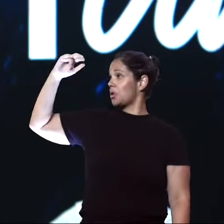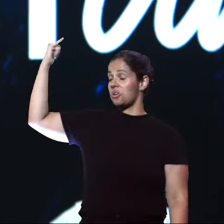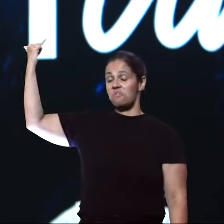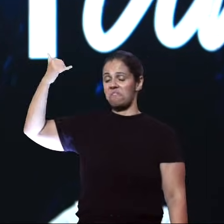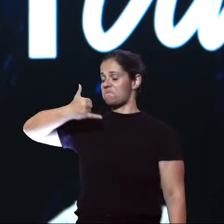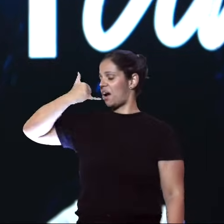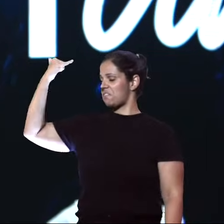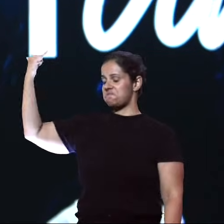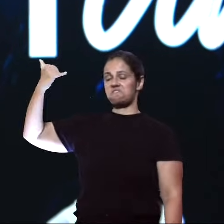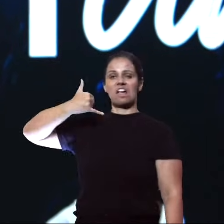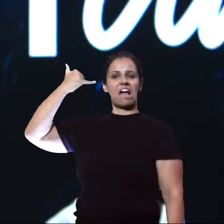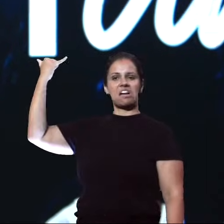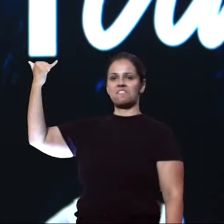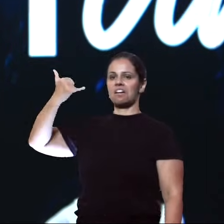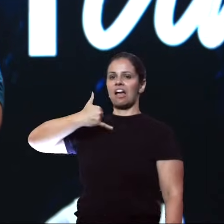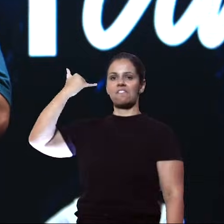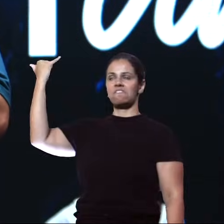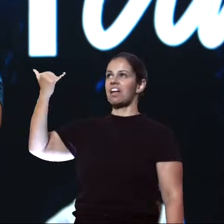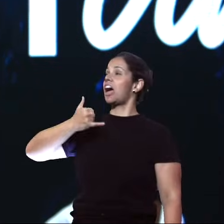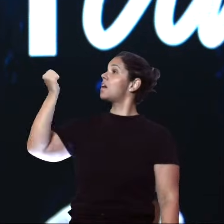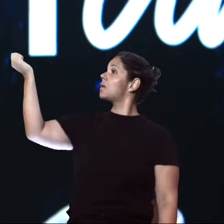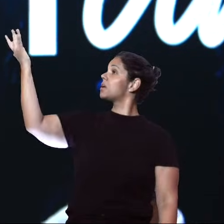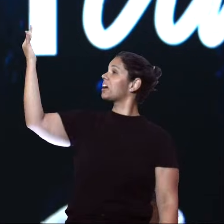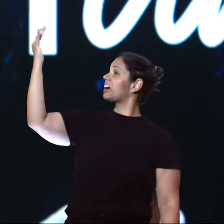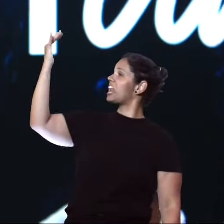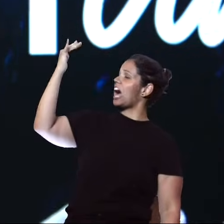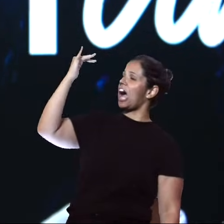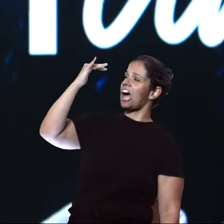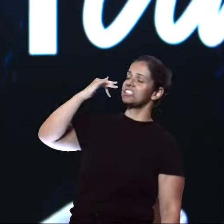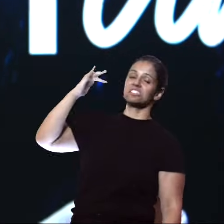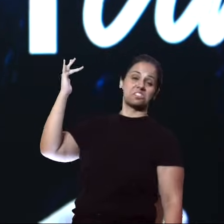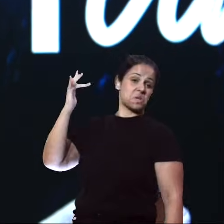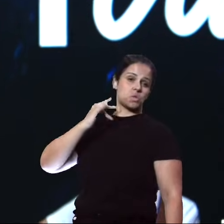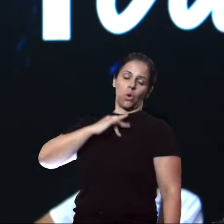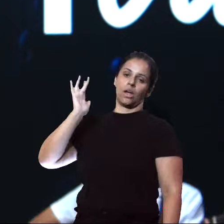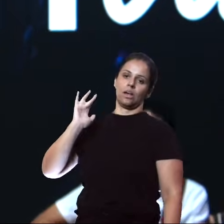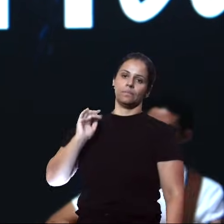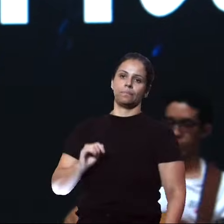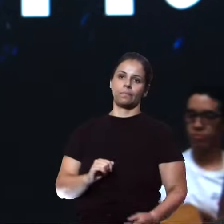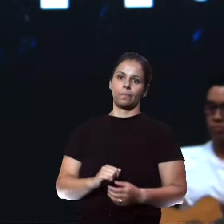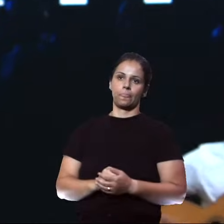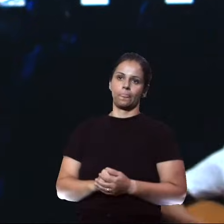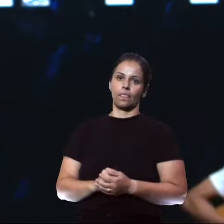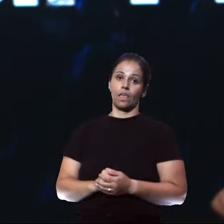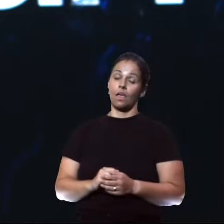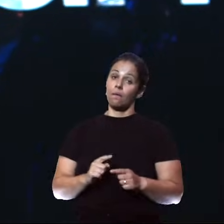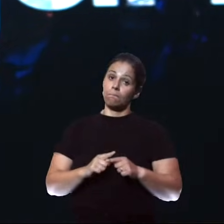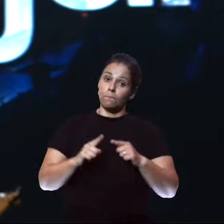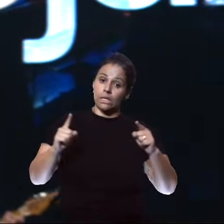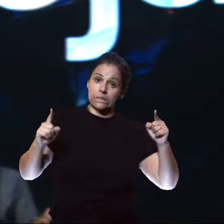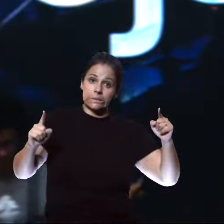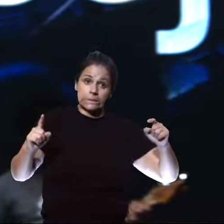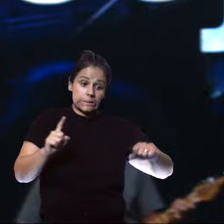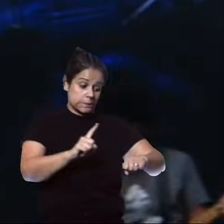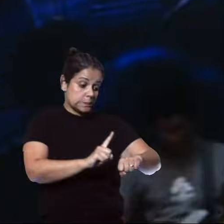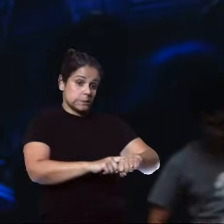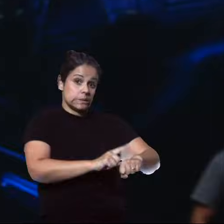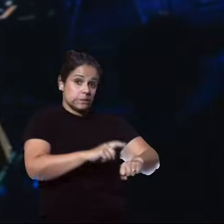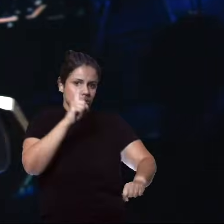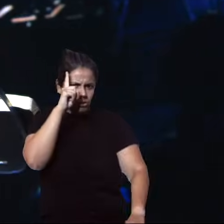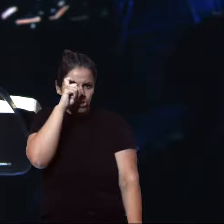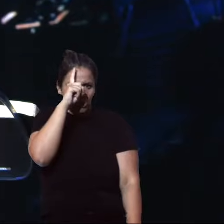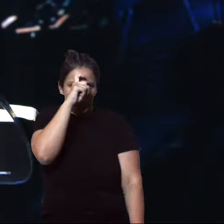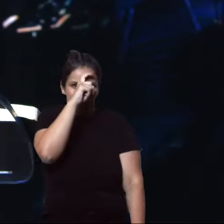minha vida, Ele vai derramar da sua graça, vai continuar ministrando. Vem uma dificuldade e